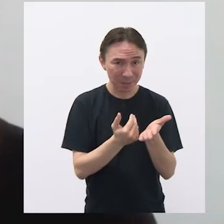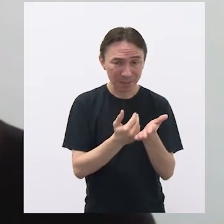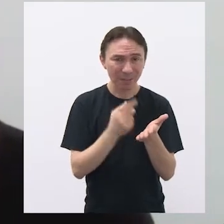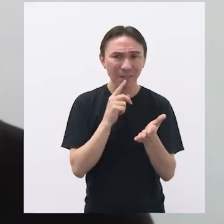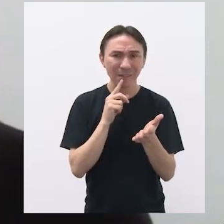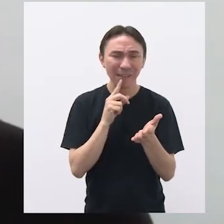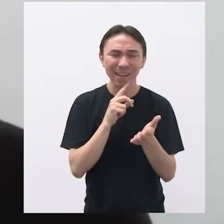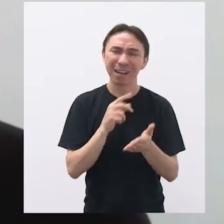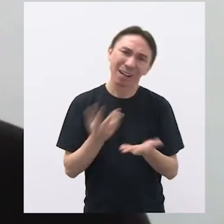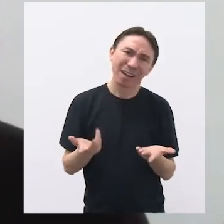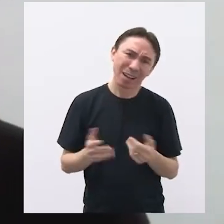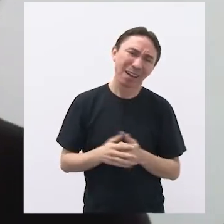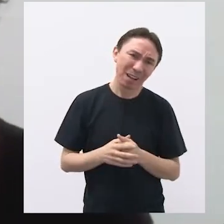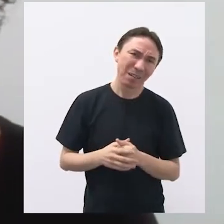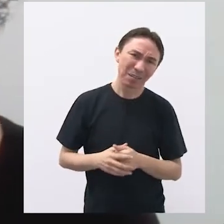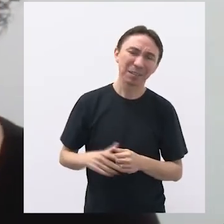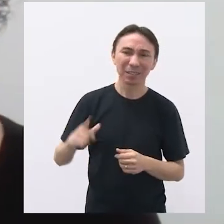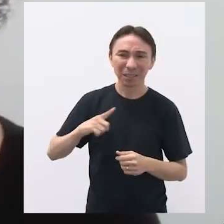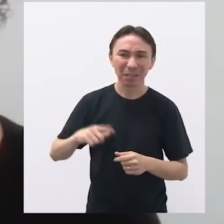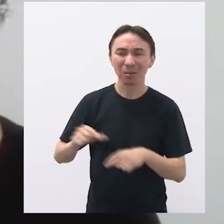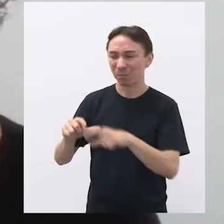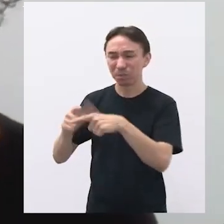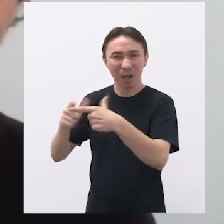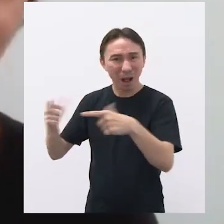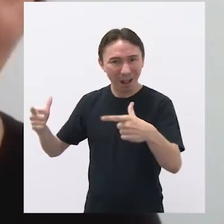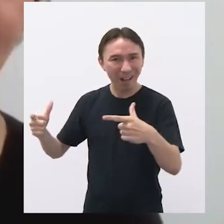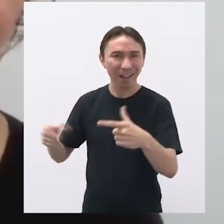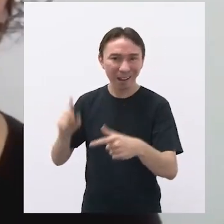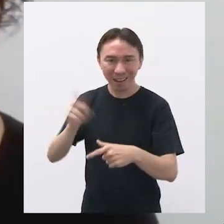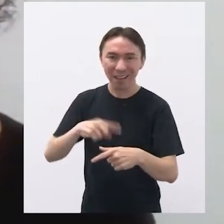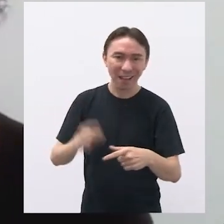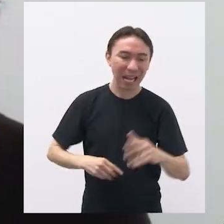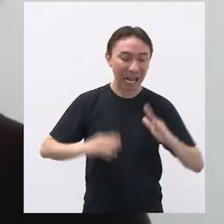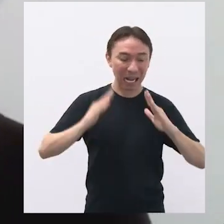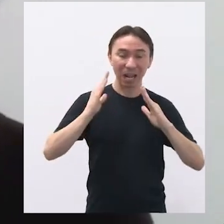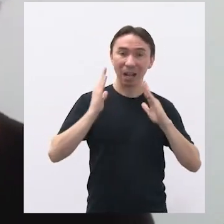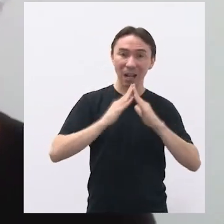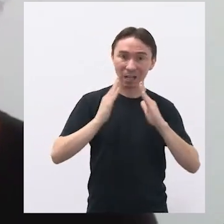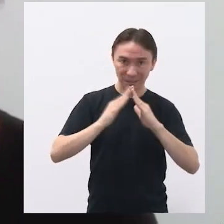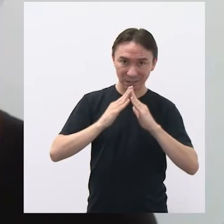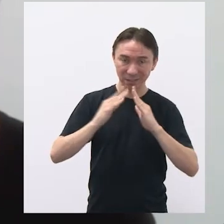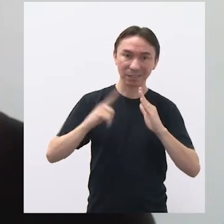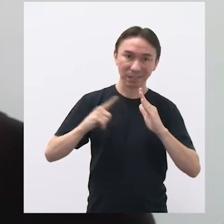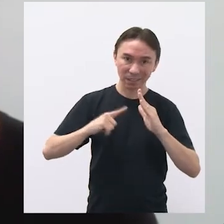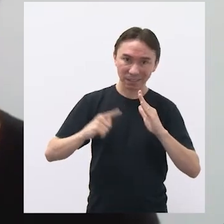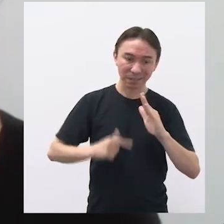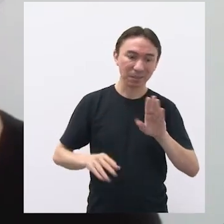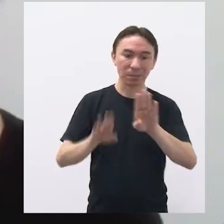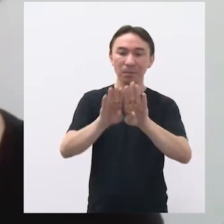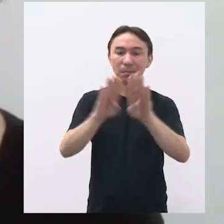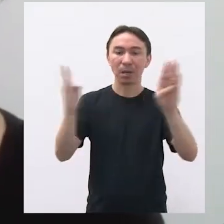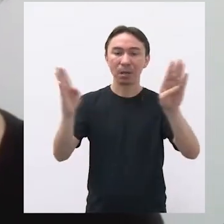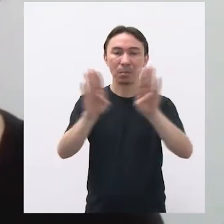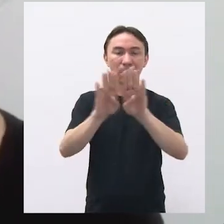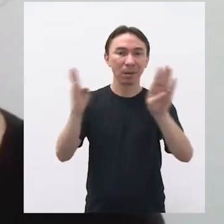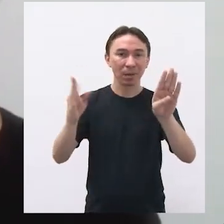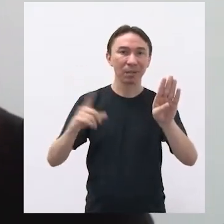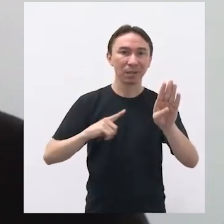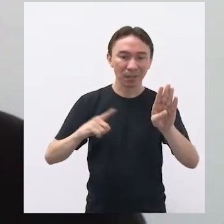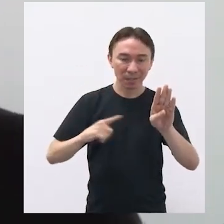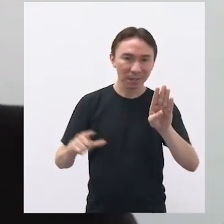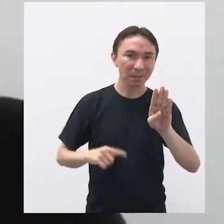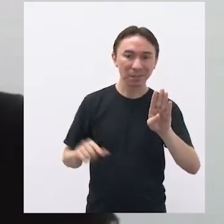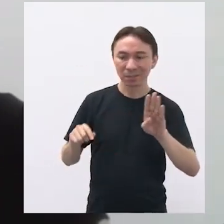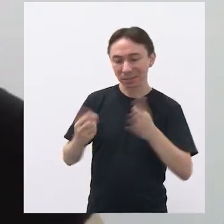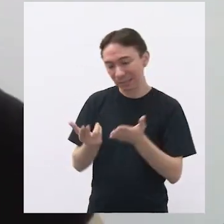é muito comum, por exemplo, em portões de casas, né? Principalmente casas aí mais antigas, você vê o símbolo do coração nos portões. Pois